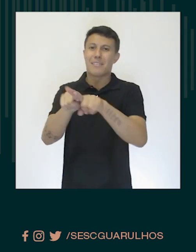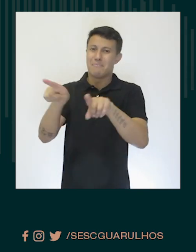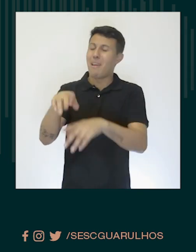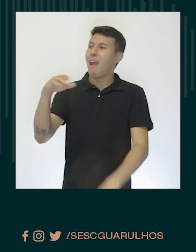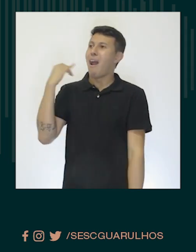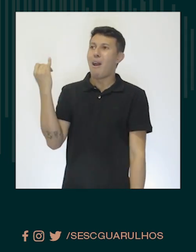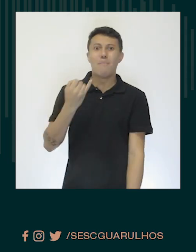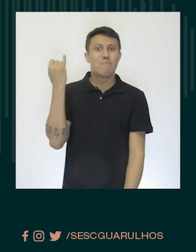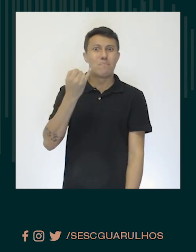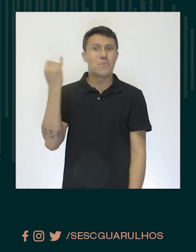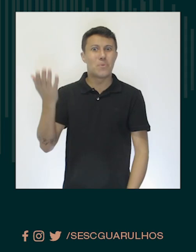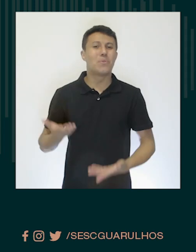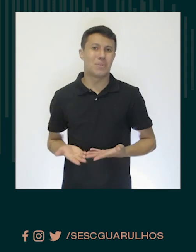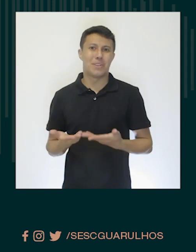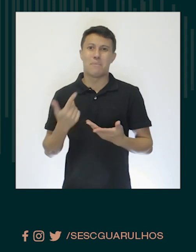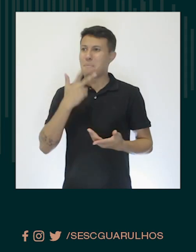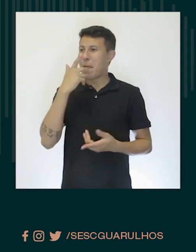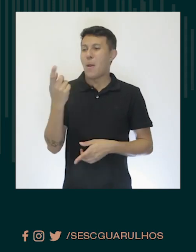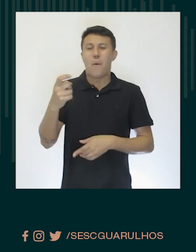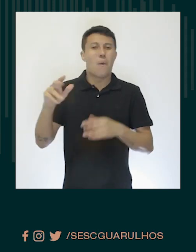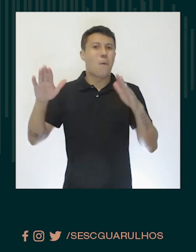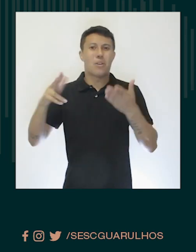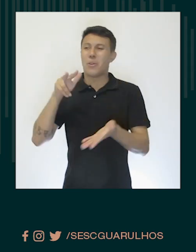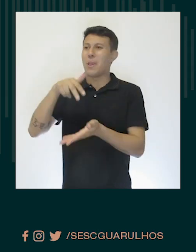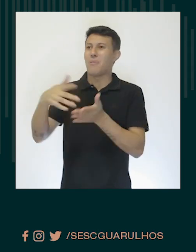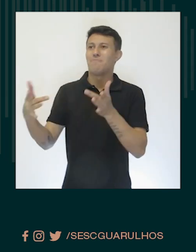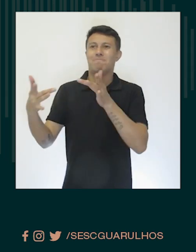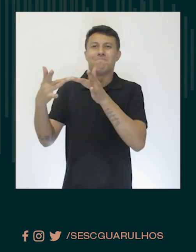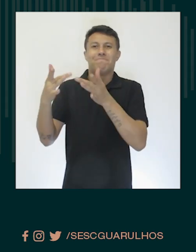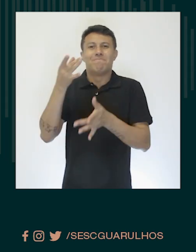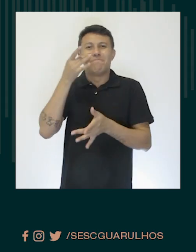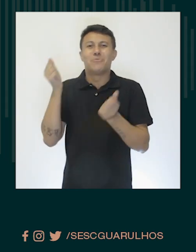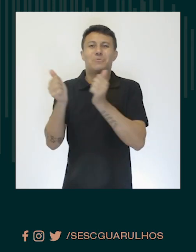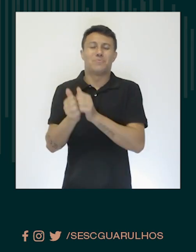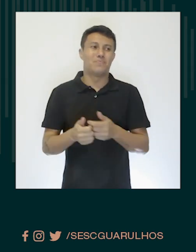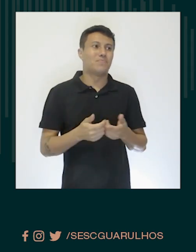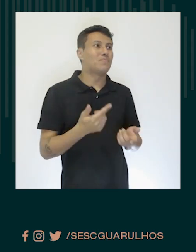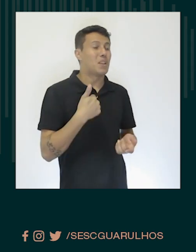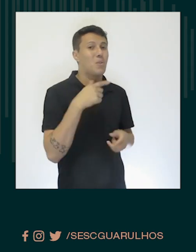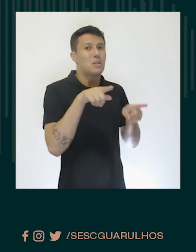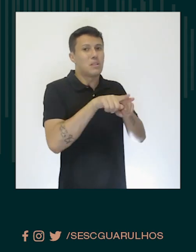muito importante e único fazer parte disso. Eu vi